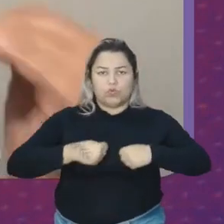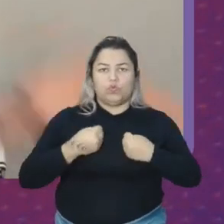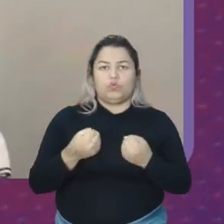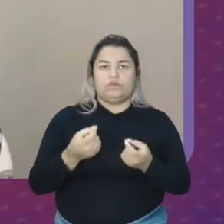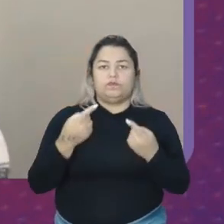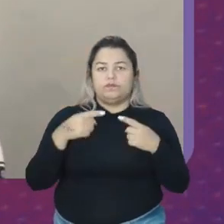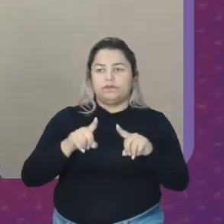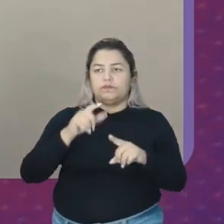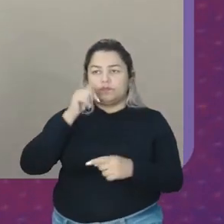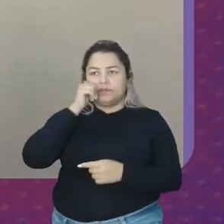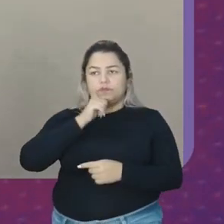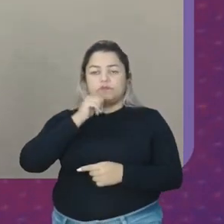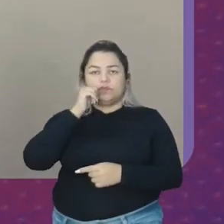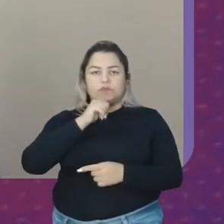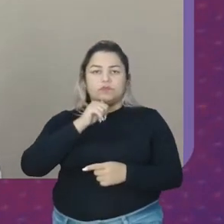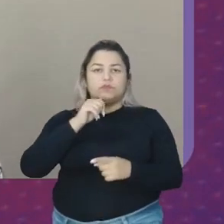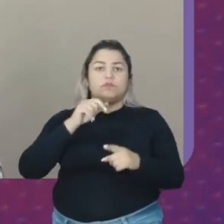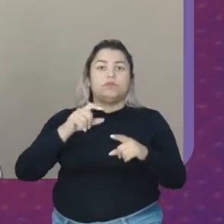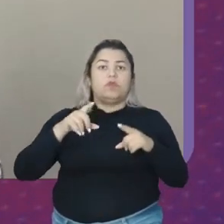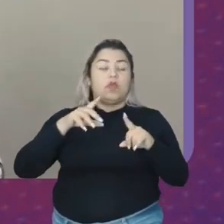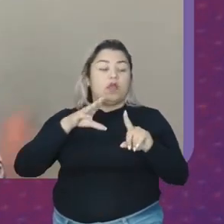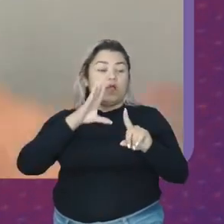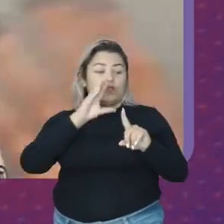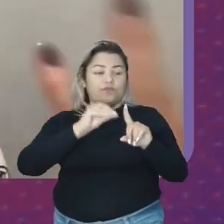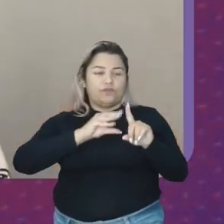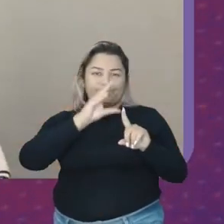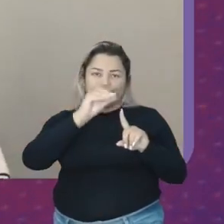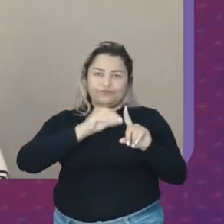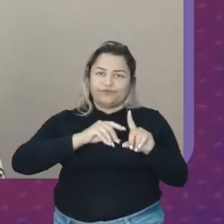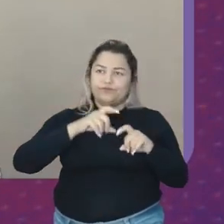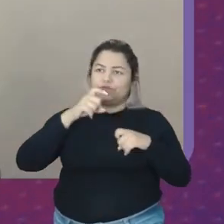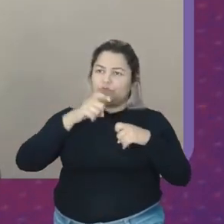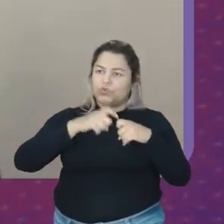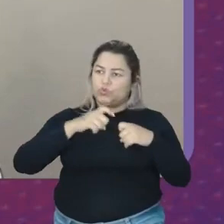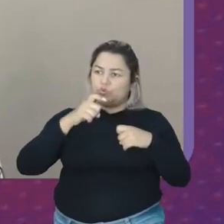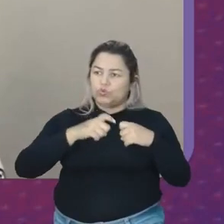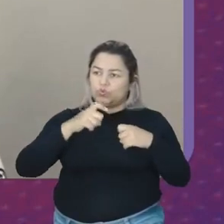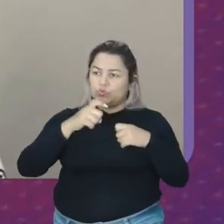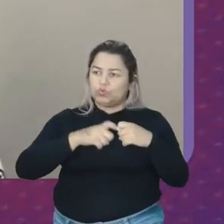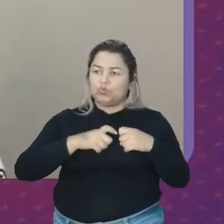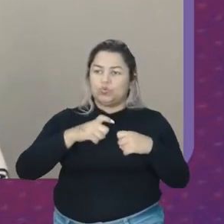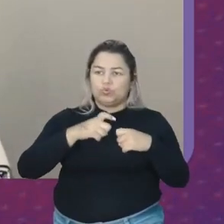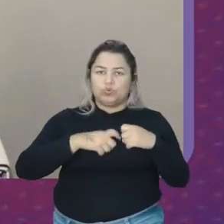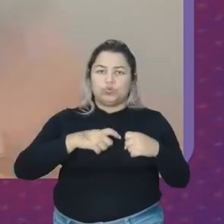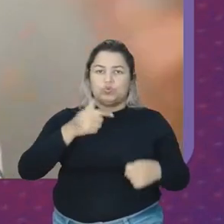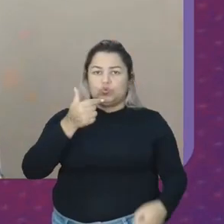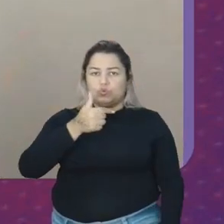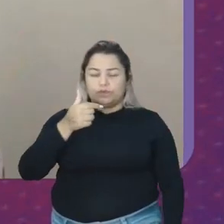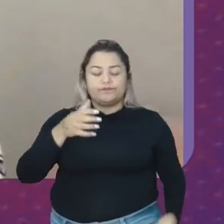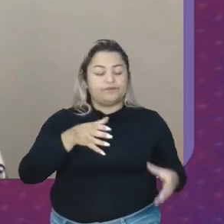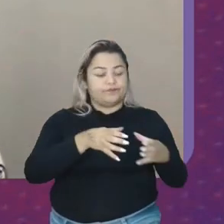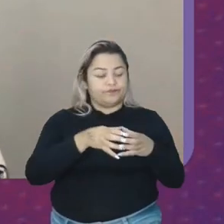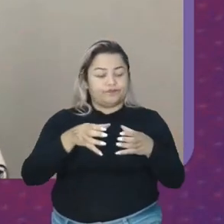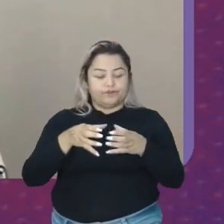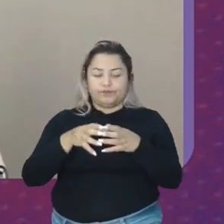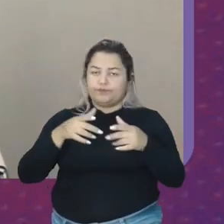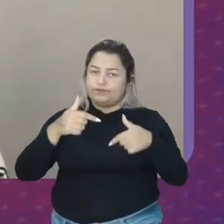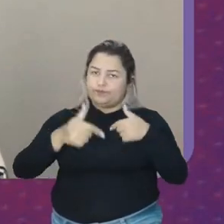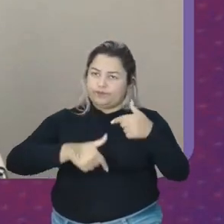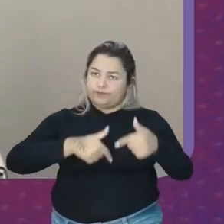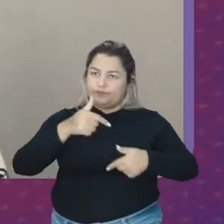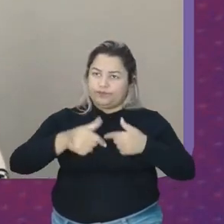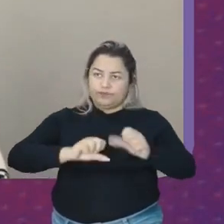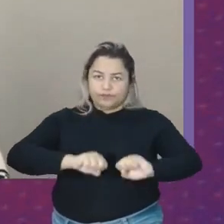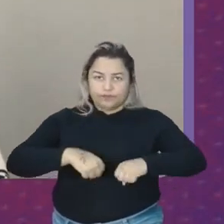a violência sexual, que está muito forte. Então, estamos com 2 grupos de trabalho, um para enfrentar o